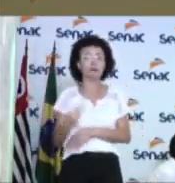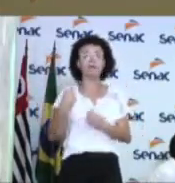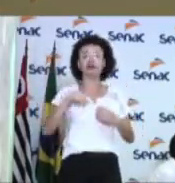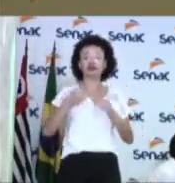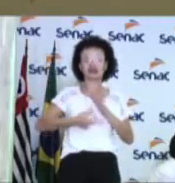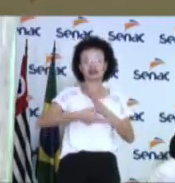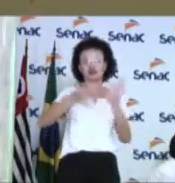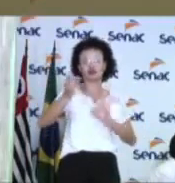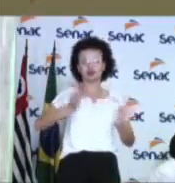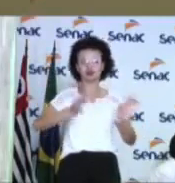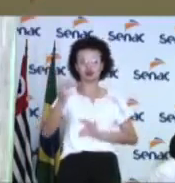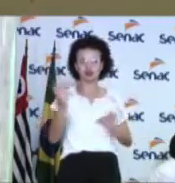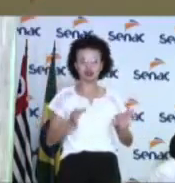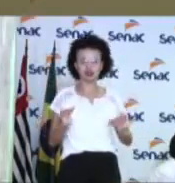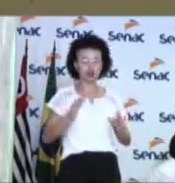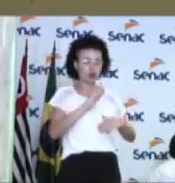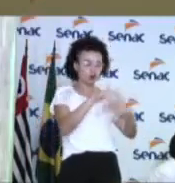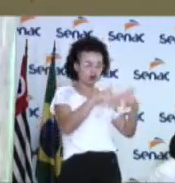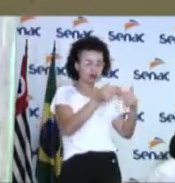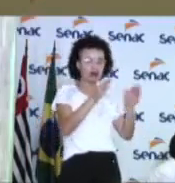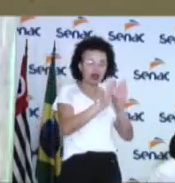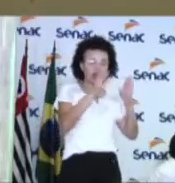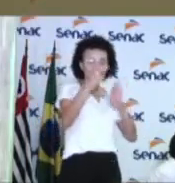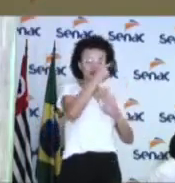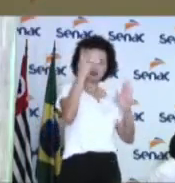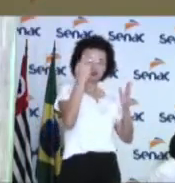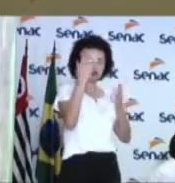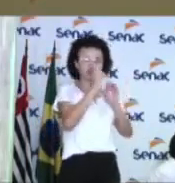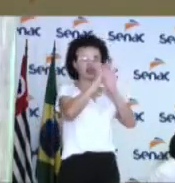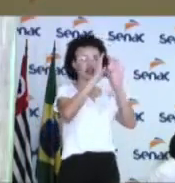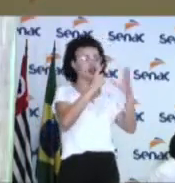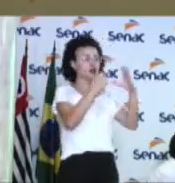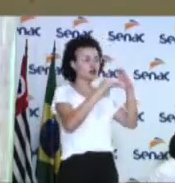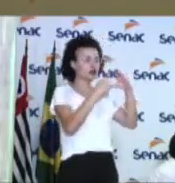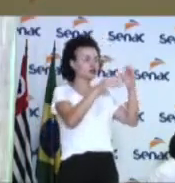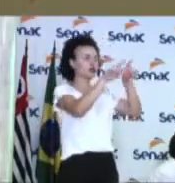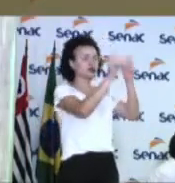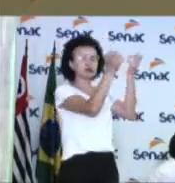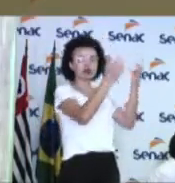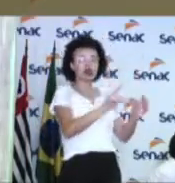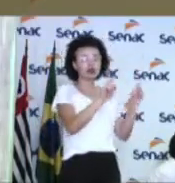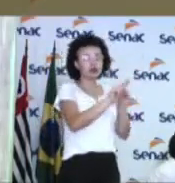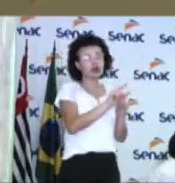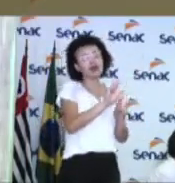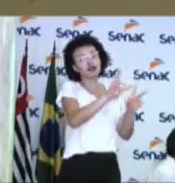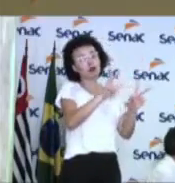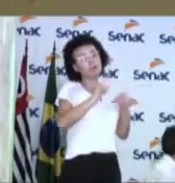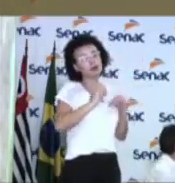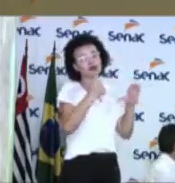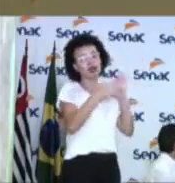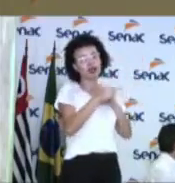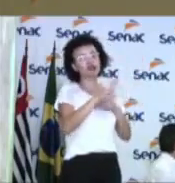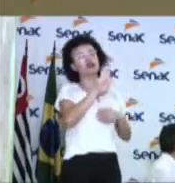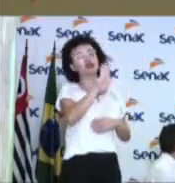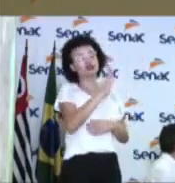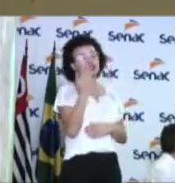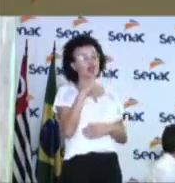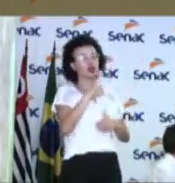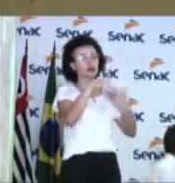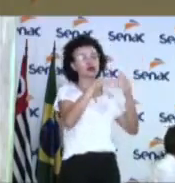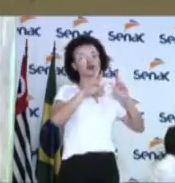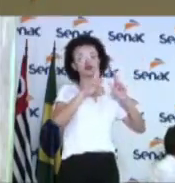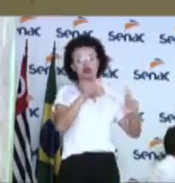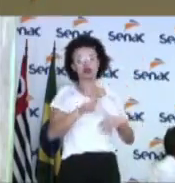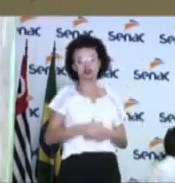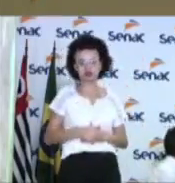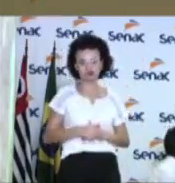processo, você tem que deixar as coisas um pouquinho mais abertas e óbvio, o cliente tem que... Então, é um baita mérito do cliente também entender que vai ser um processo diferente,